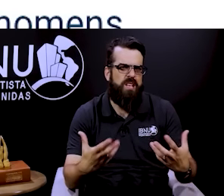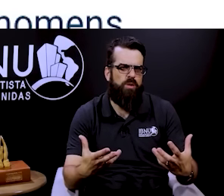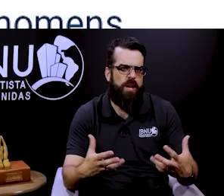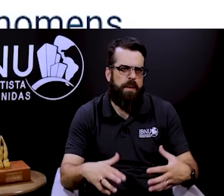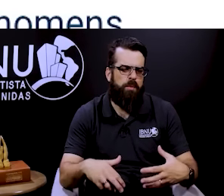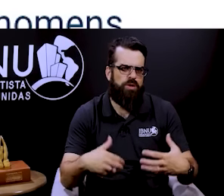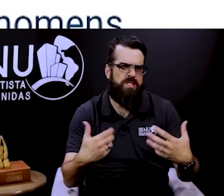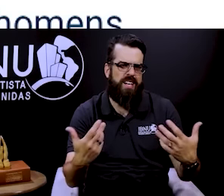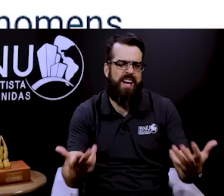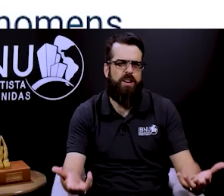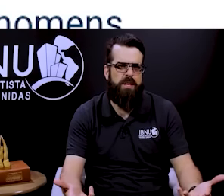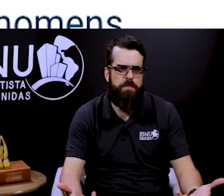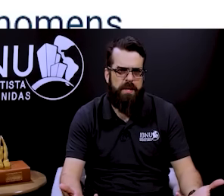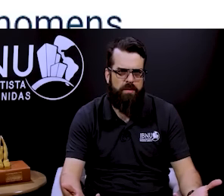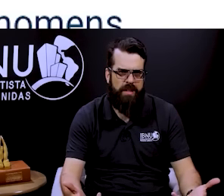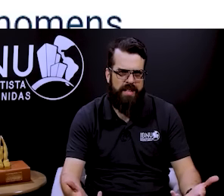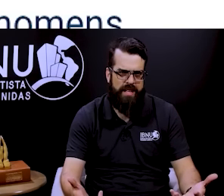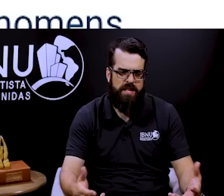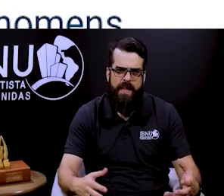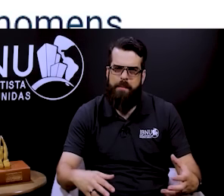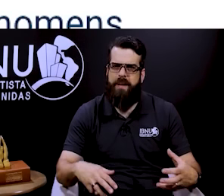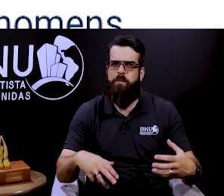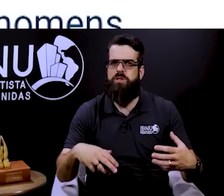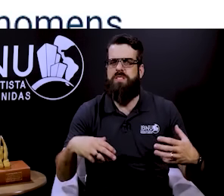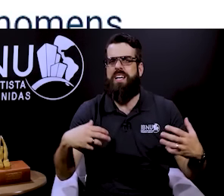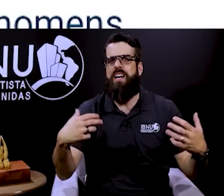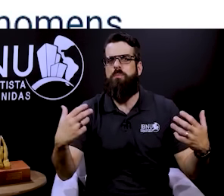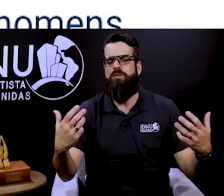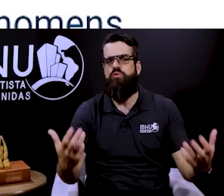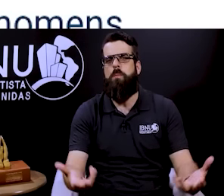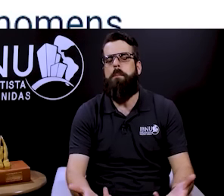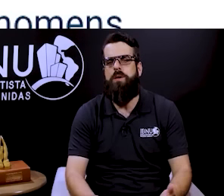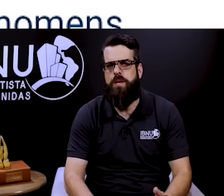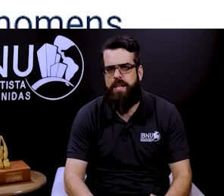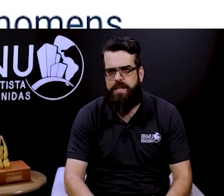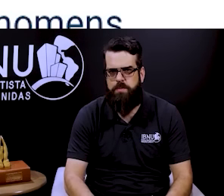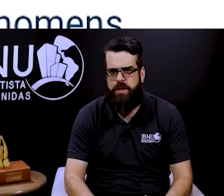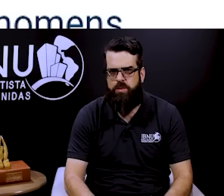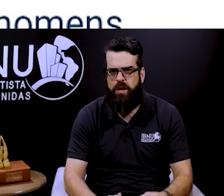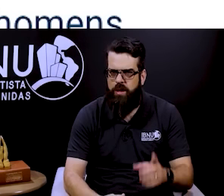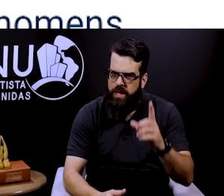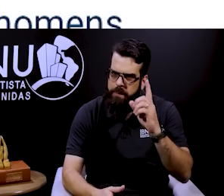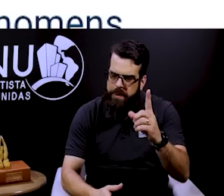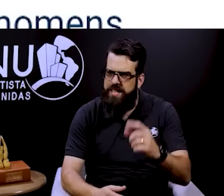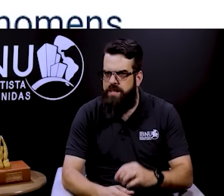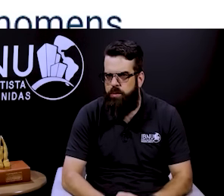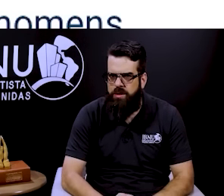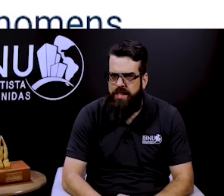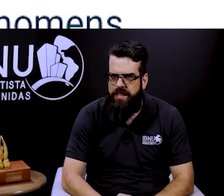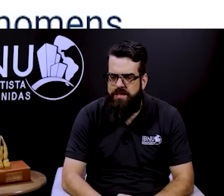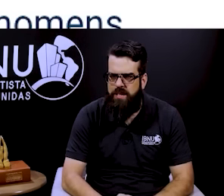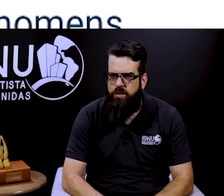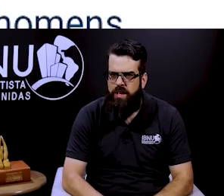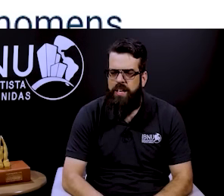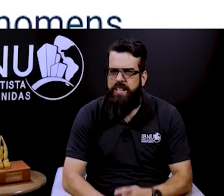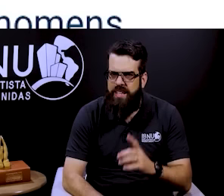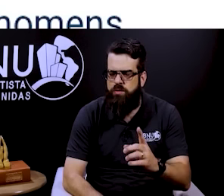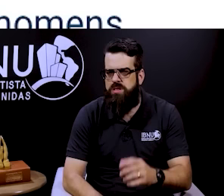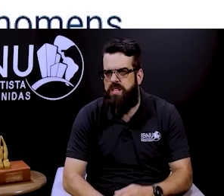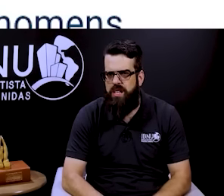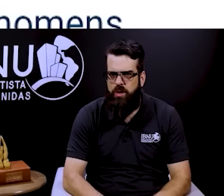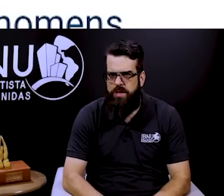coisa exterior, é para mostrar uma espiritualidade, é para mostrar uma superioridade espiritual. Prestem muita atenção